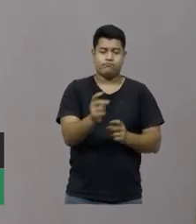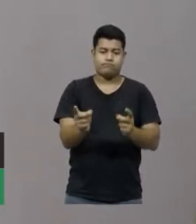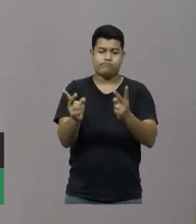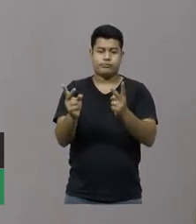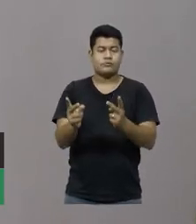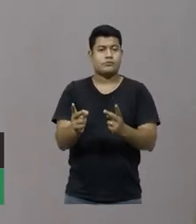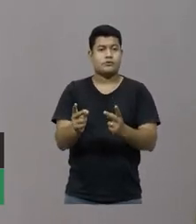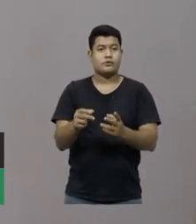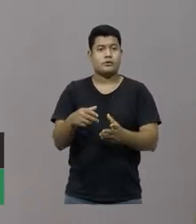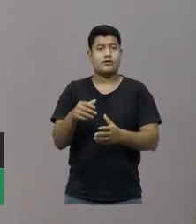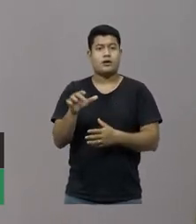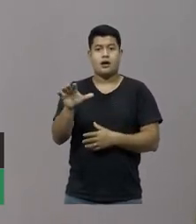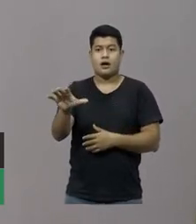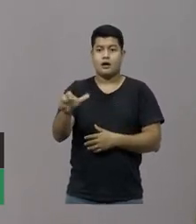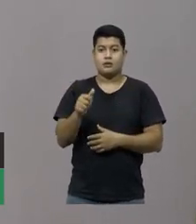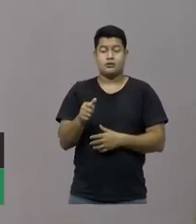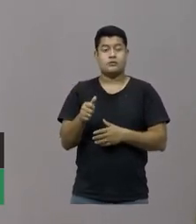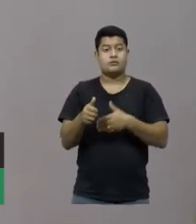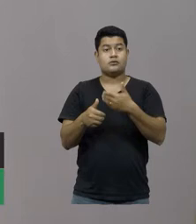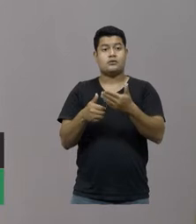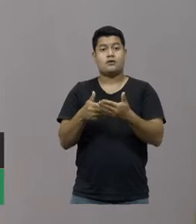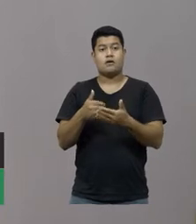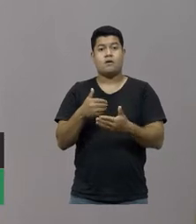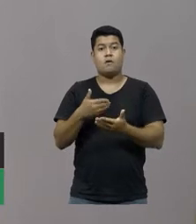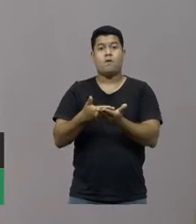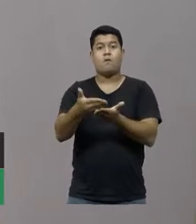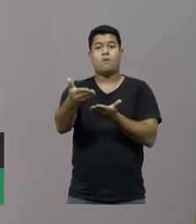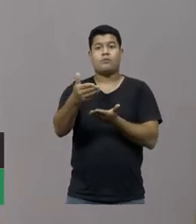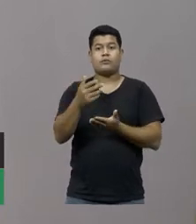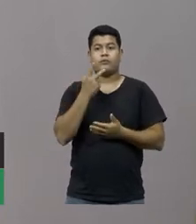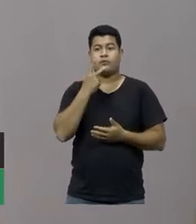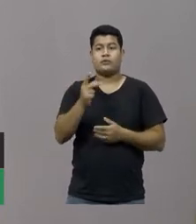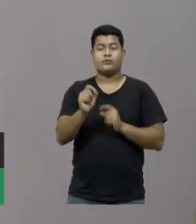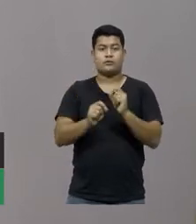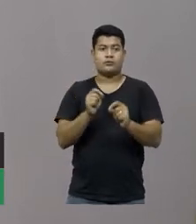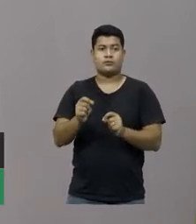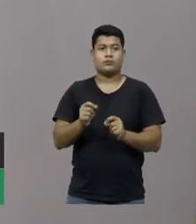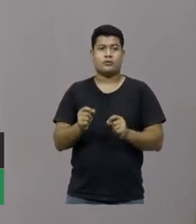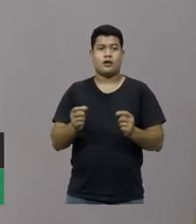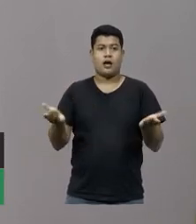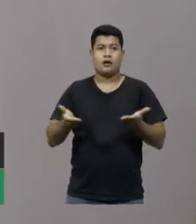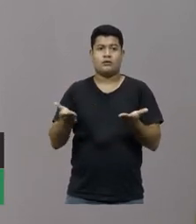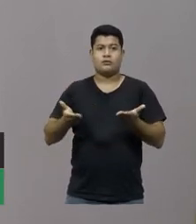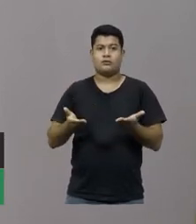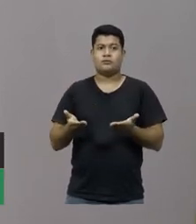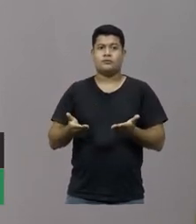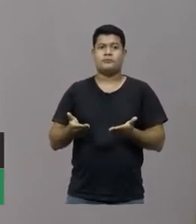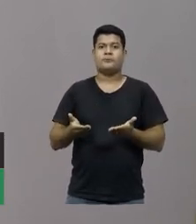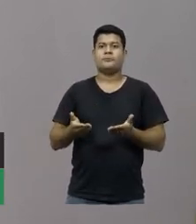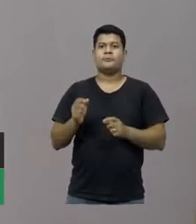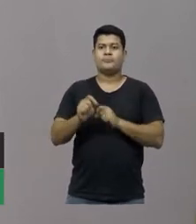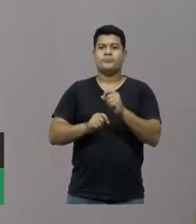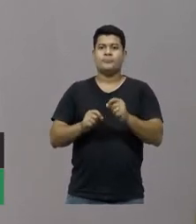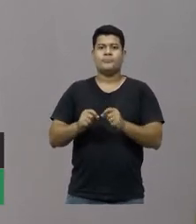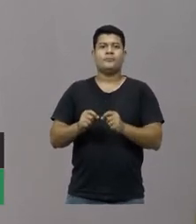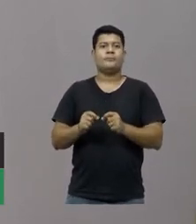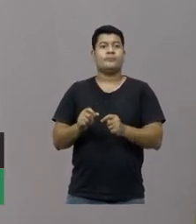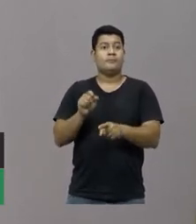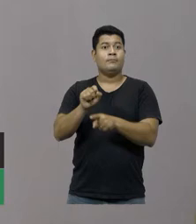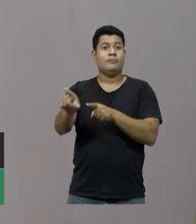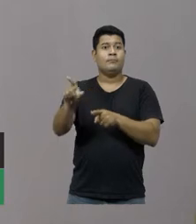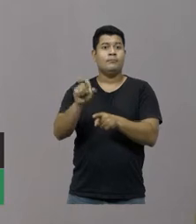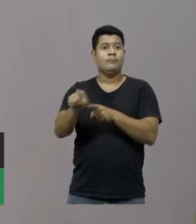e eles pegaram e começaram a dizer o seguinte, vendemos aviões, mas agora vamos contratar. E eles contrataram num